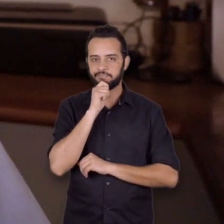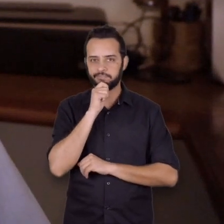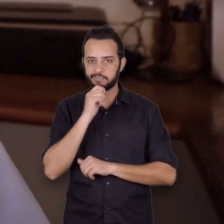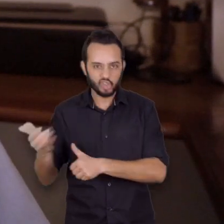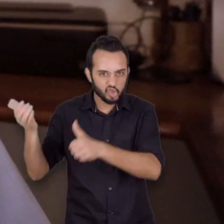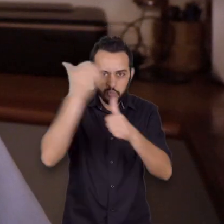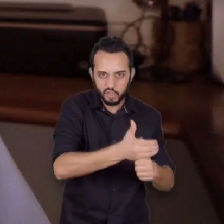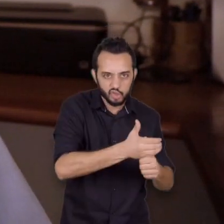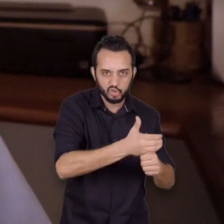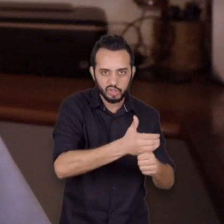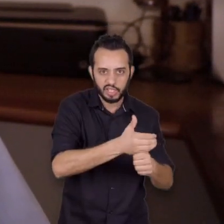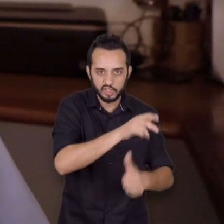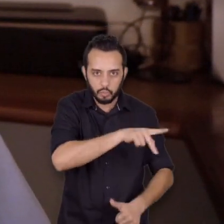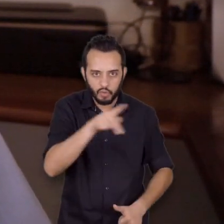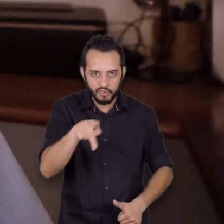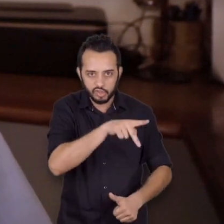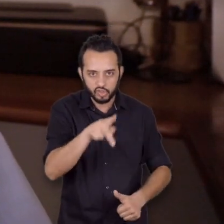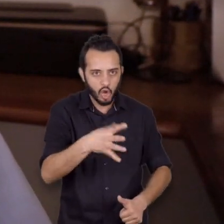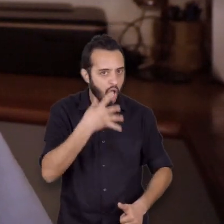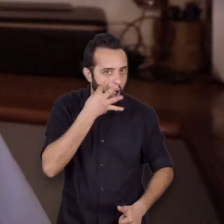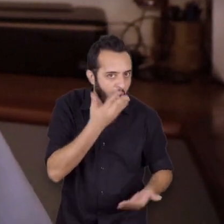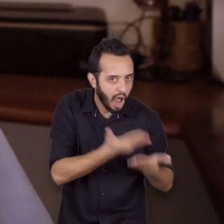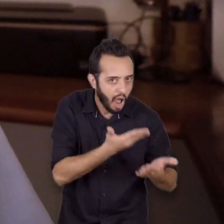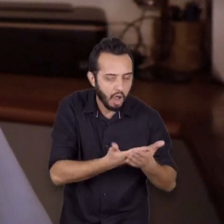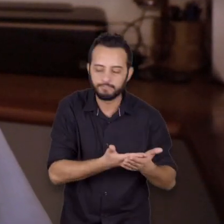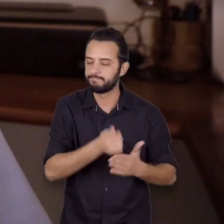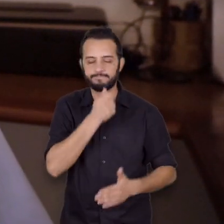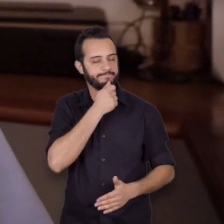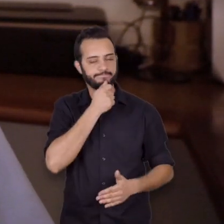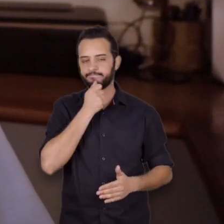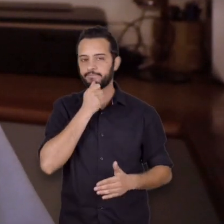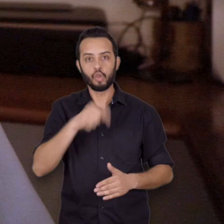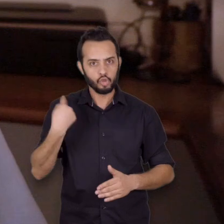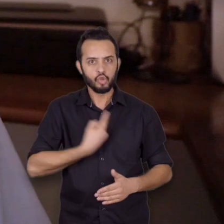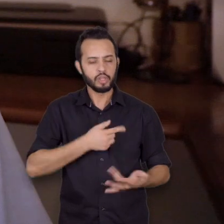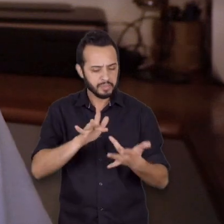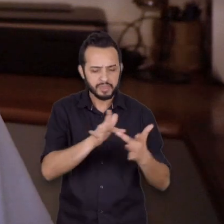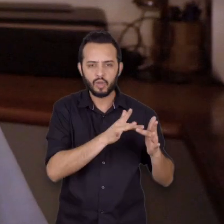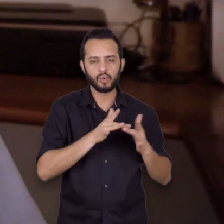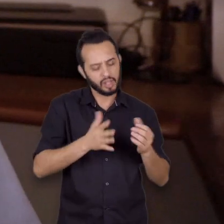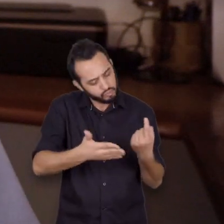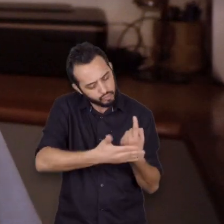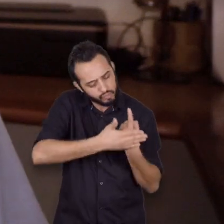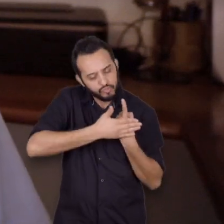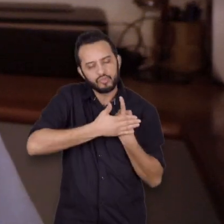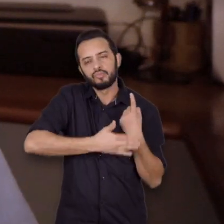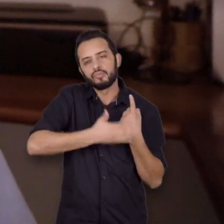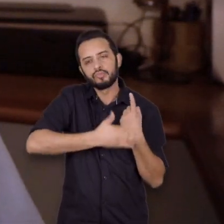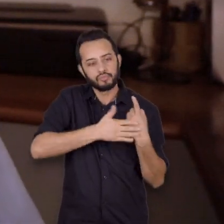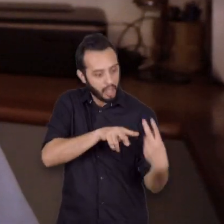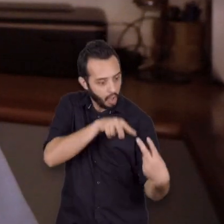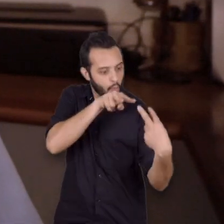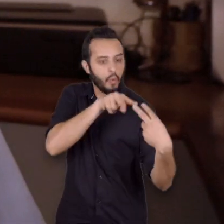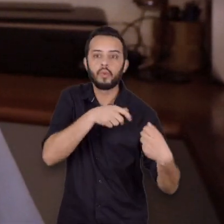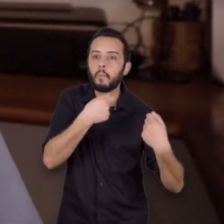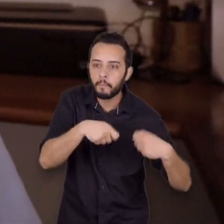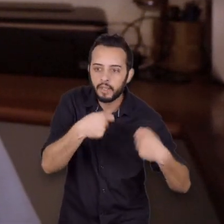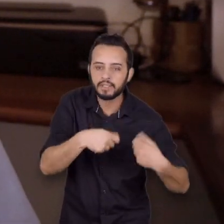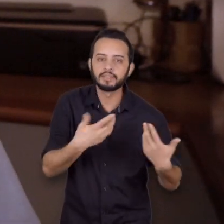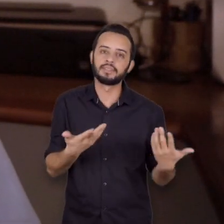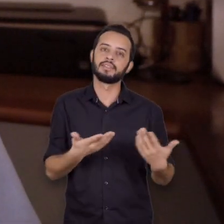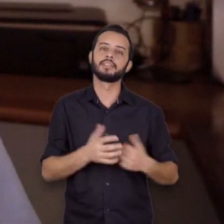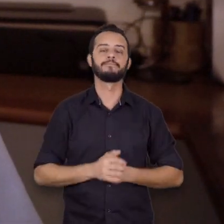online ainda não substitui a presença. Ainda a gente precisa abraçar, precisa beijar, precisa